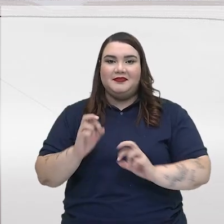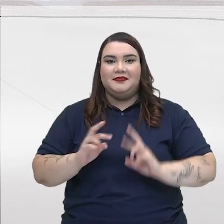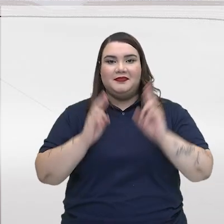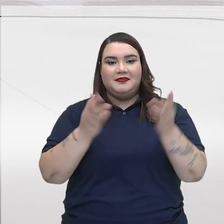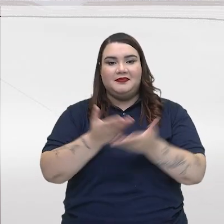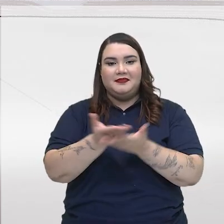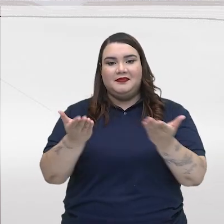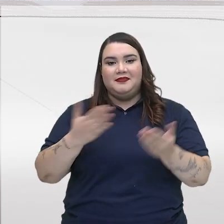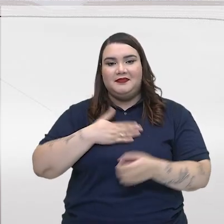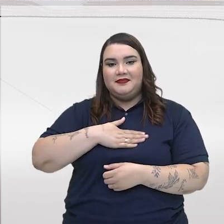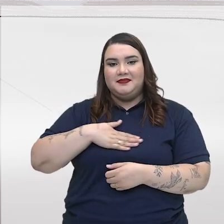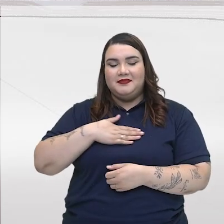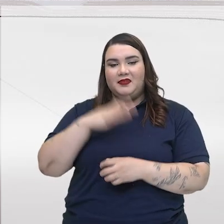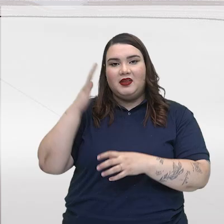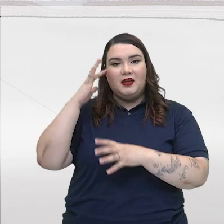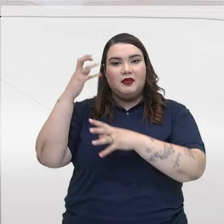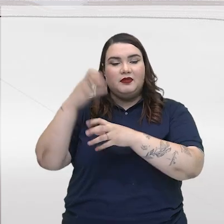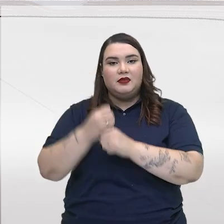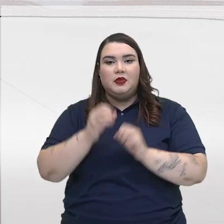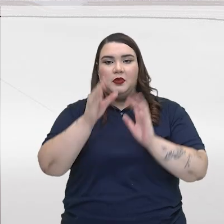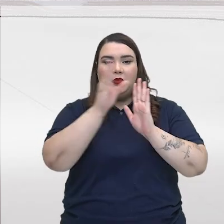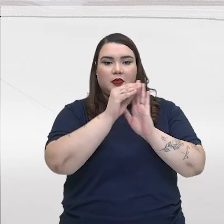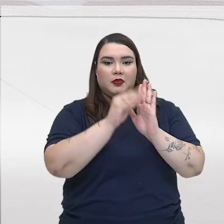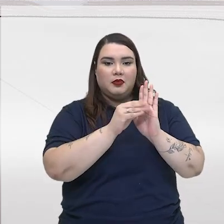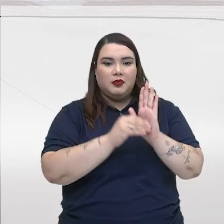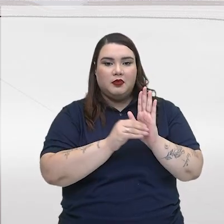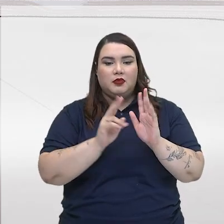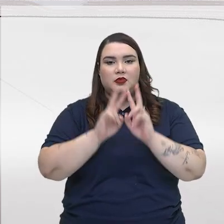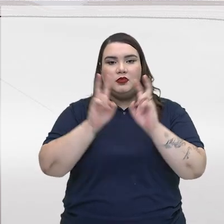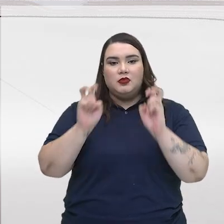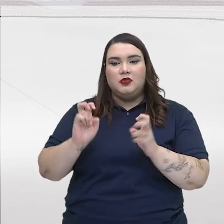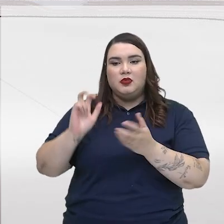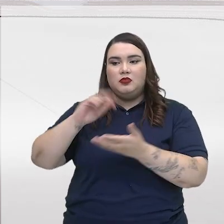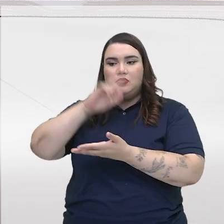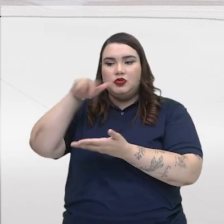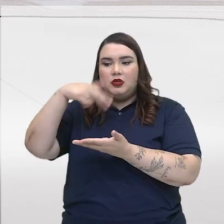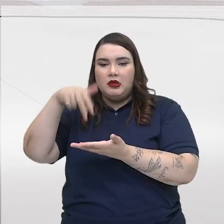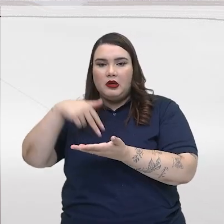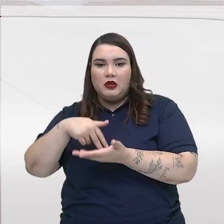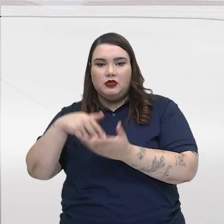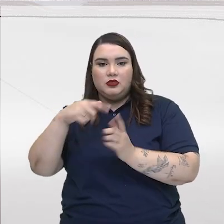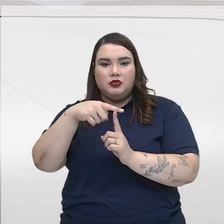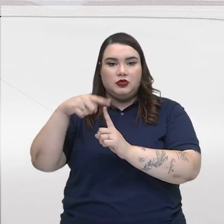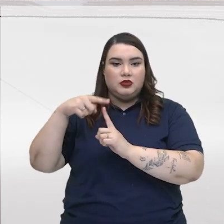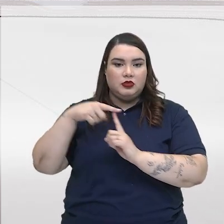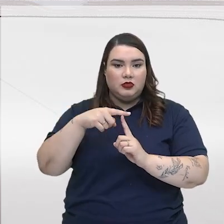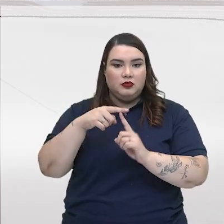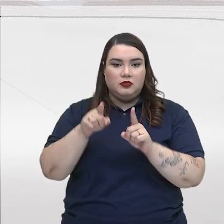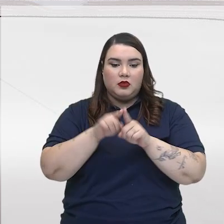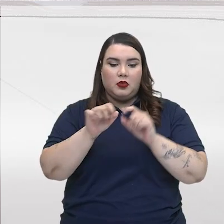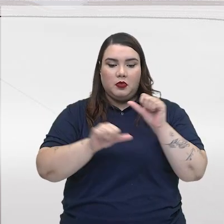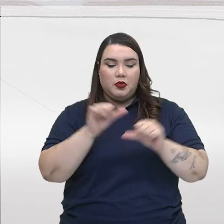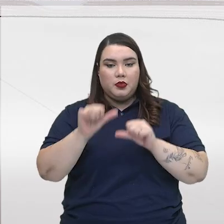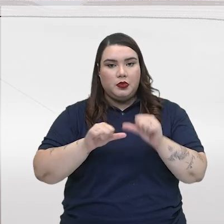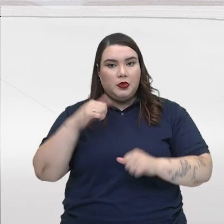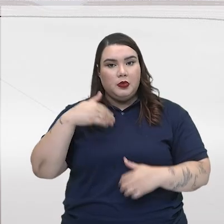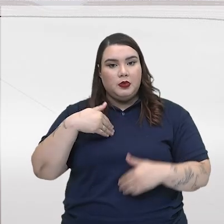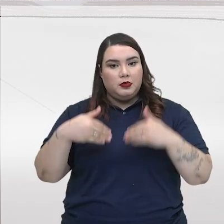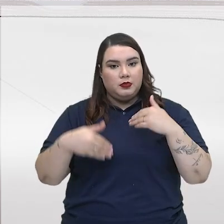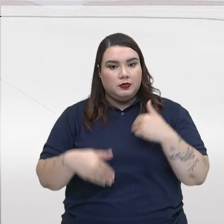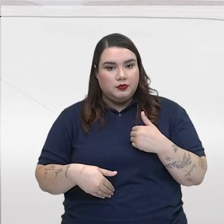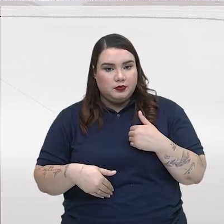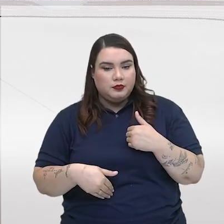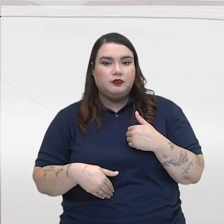relembrar um pouquinho sobre a ginástica aeróbica localizada, sobre as mudanças que ocorrem no nosso corpo durante a